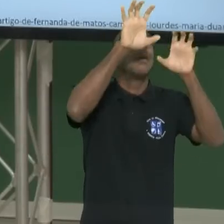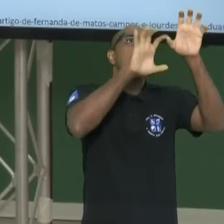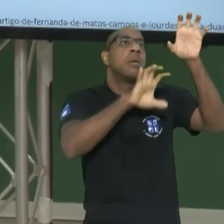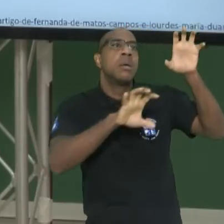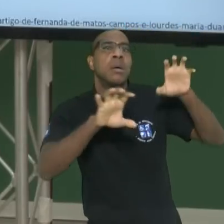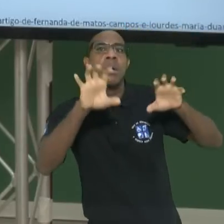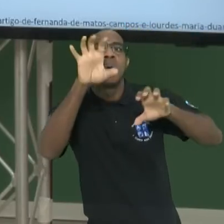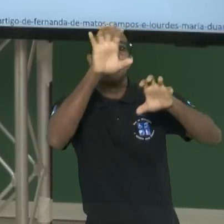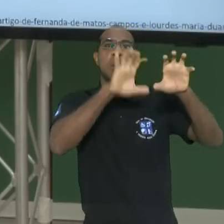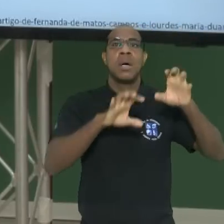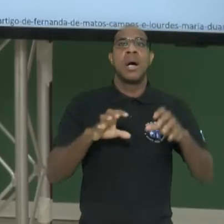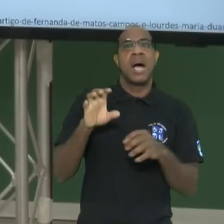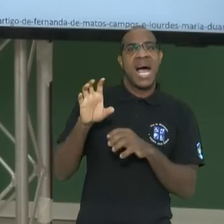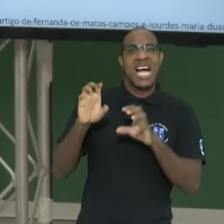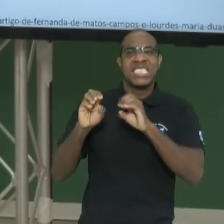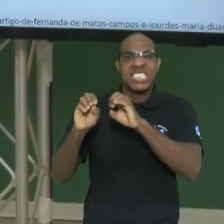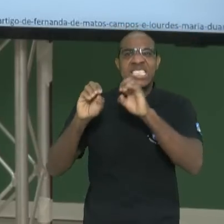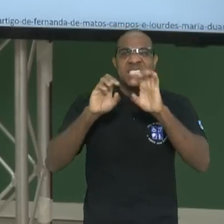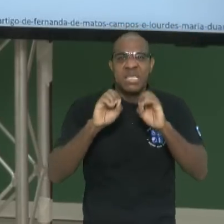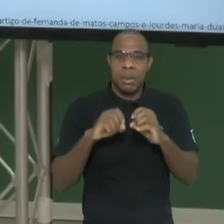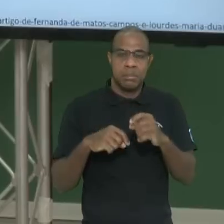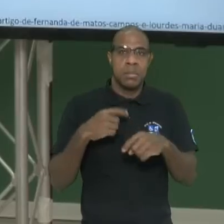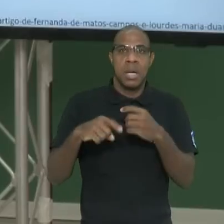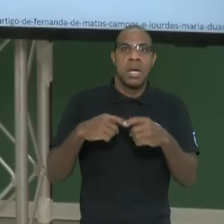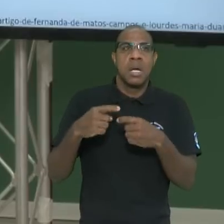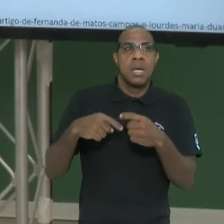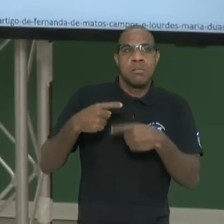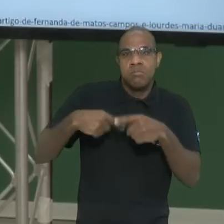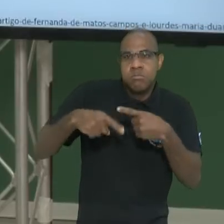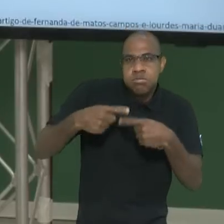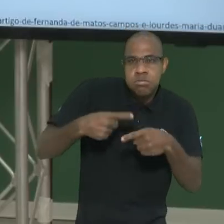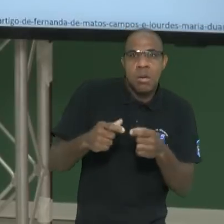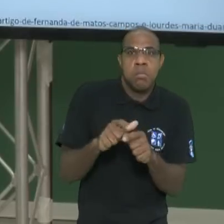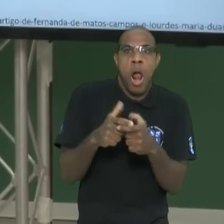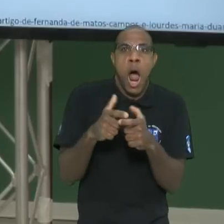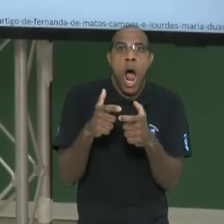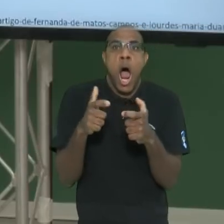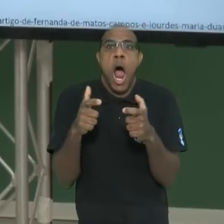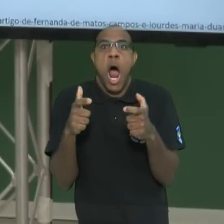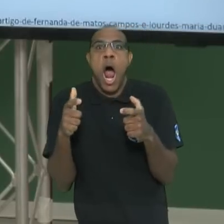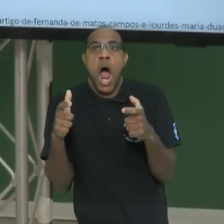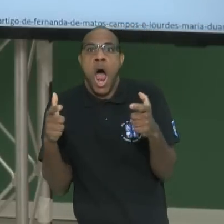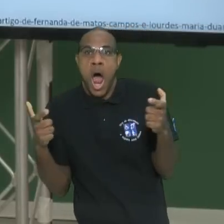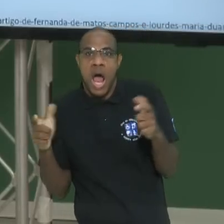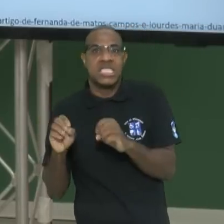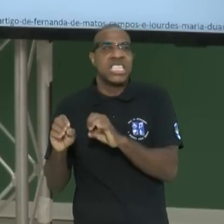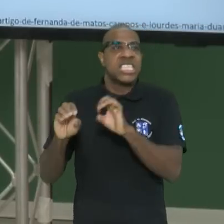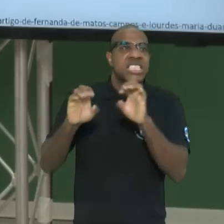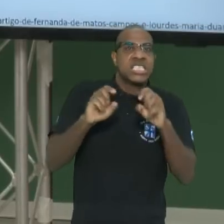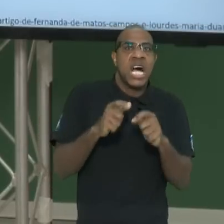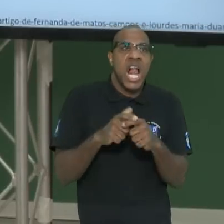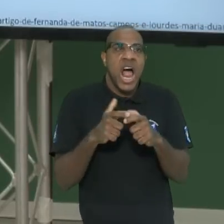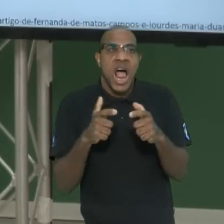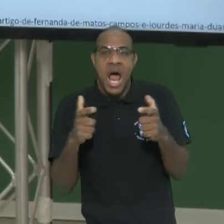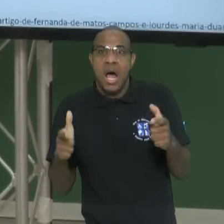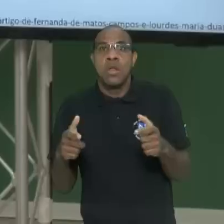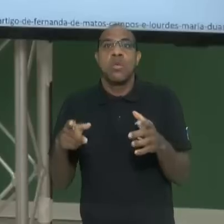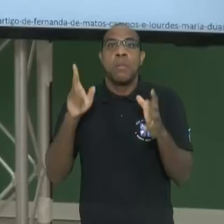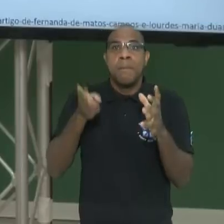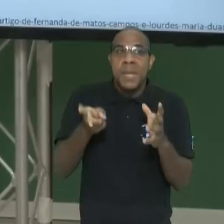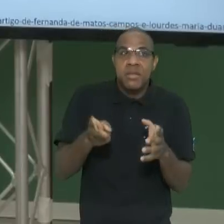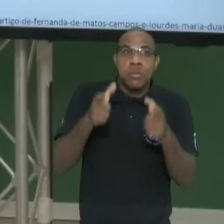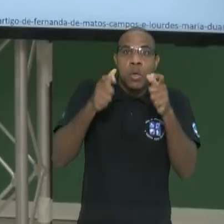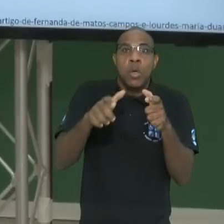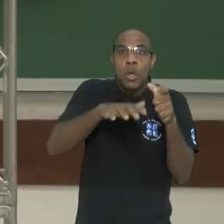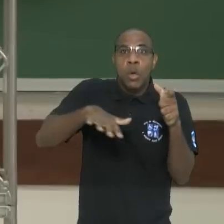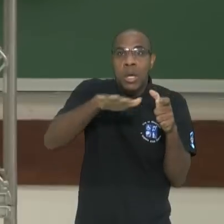cianobactérias acaba se extrapolando, acaba ocorrendo uma grande quantidade de cianobactérias no mesmo local